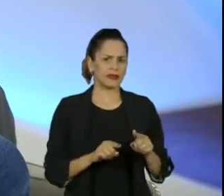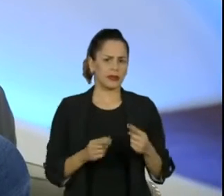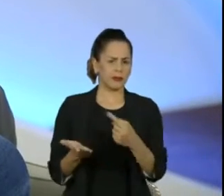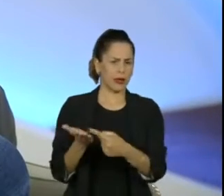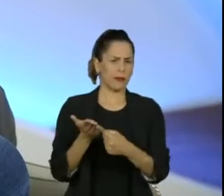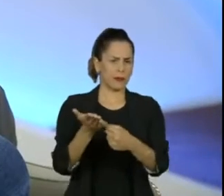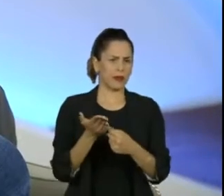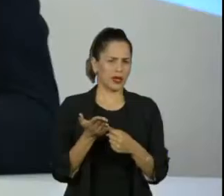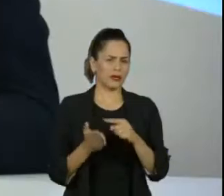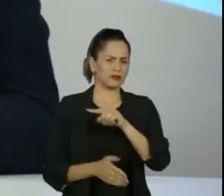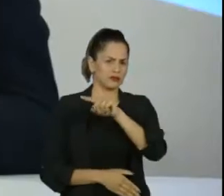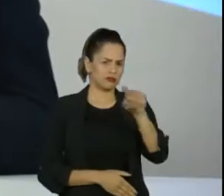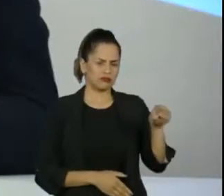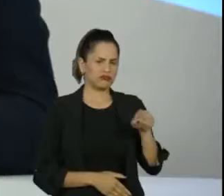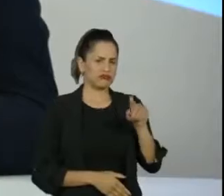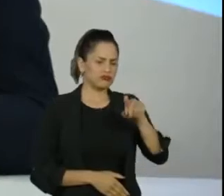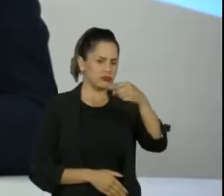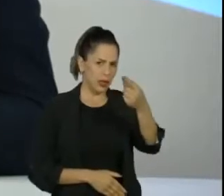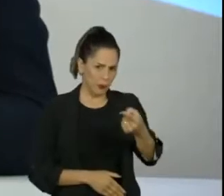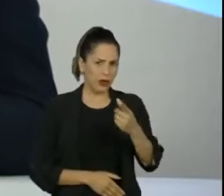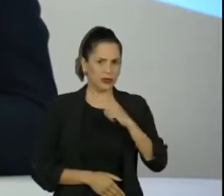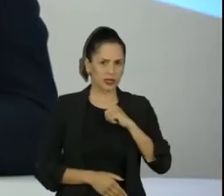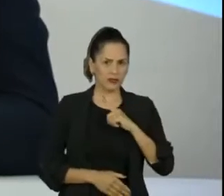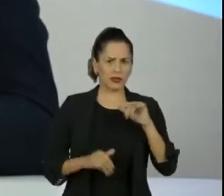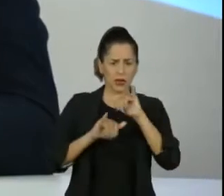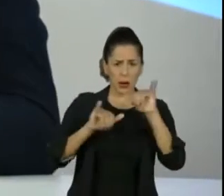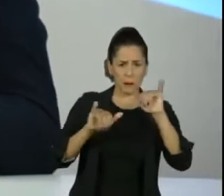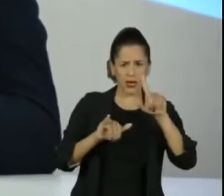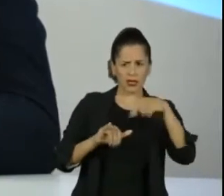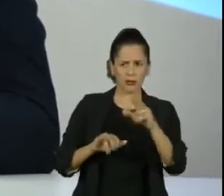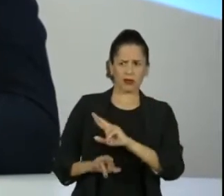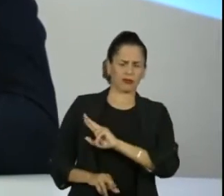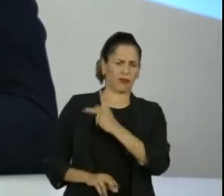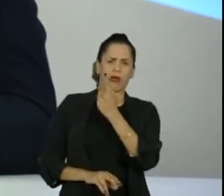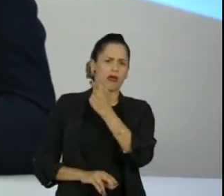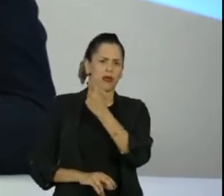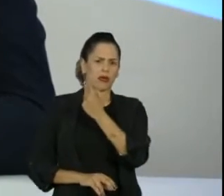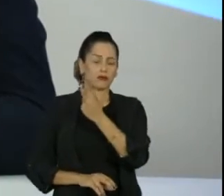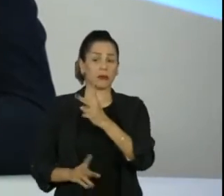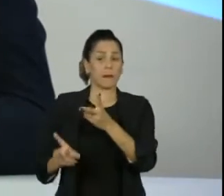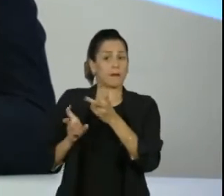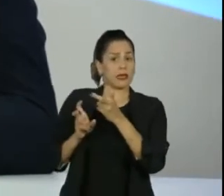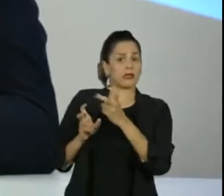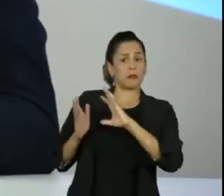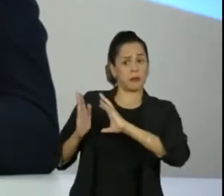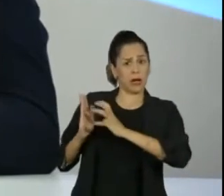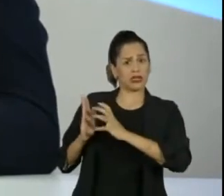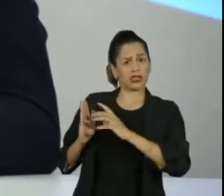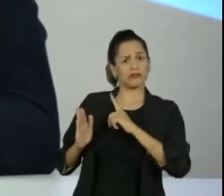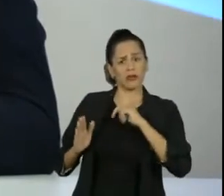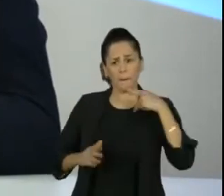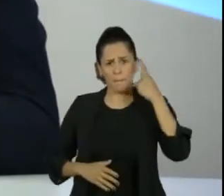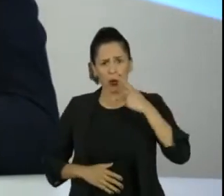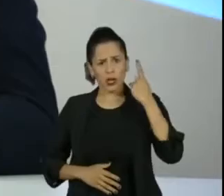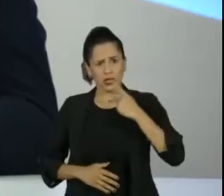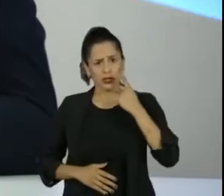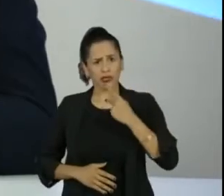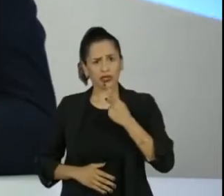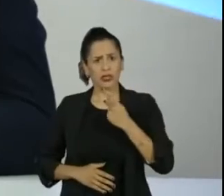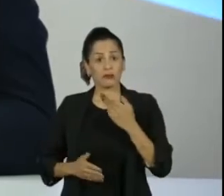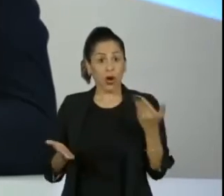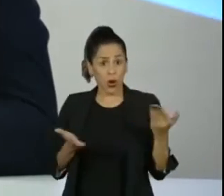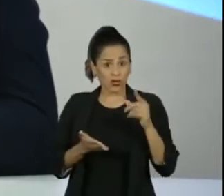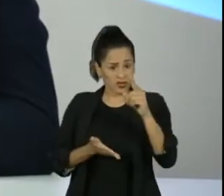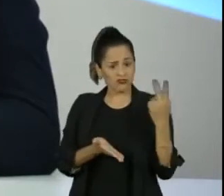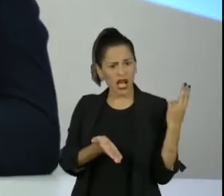isso foi uma constatação de que a política tem que ser feita como política mesmo, com P maiúsculo, se o senhor hoje já se assume como um